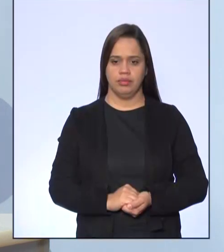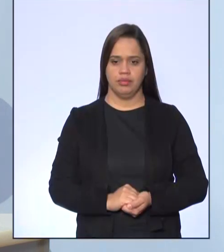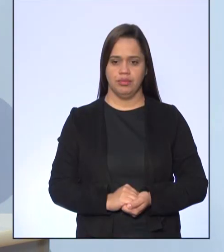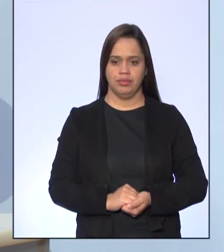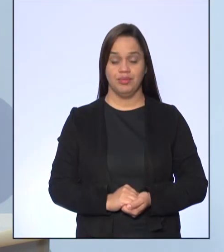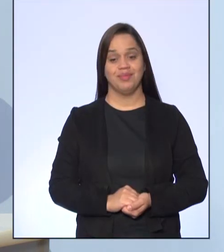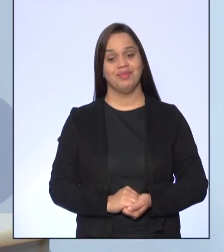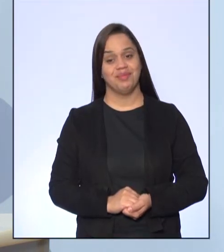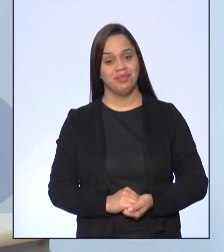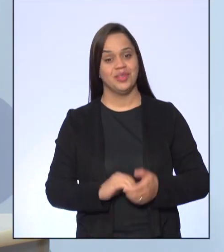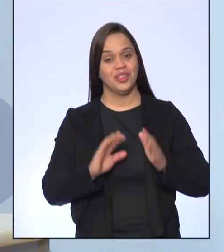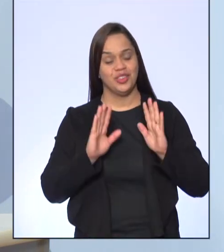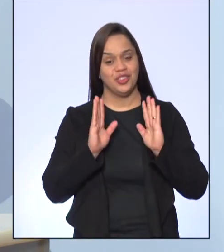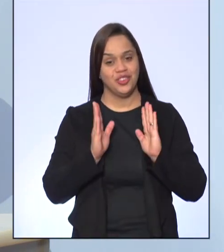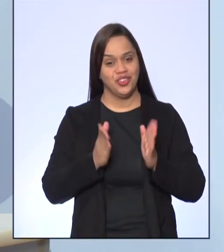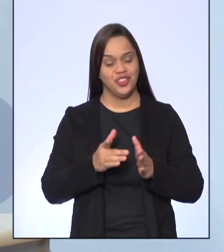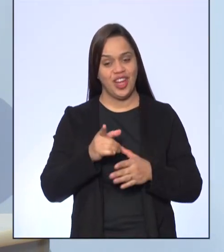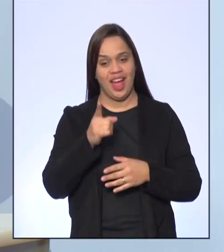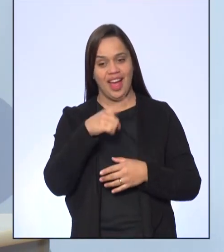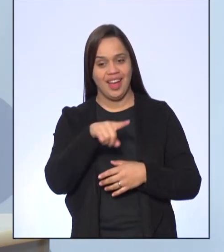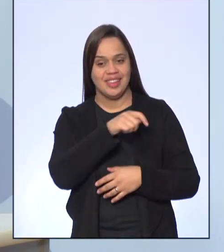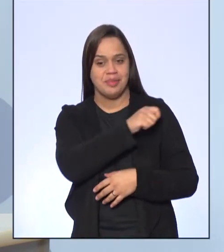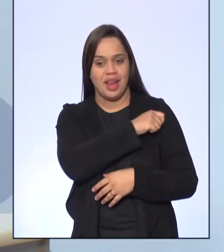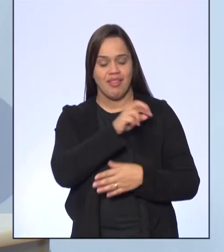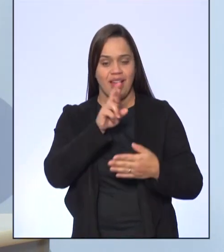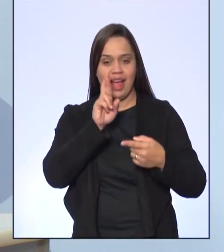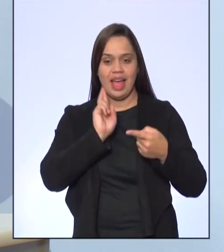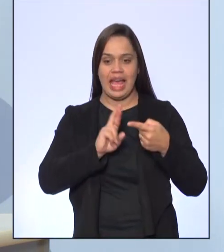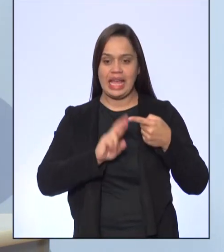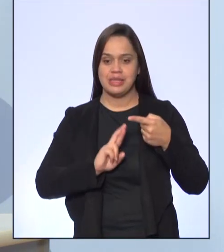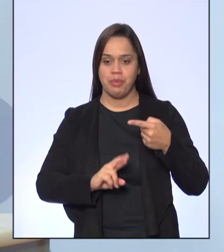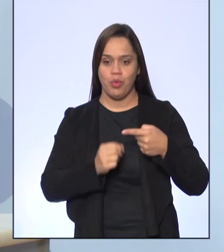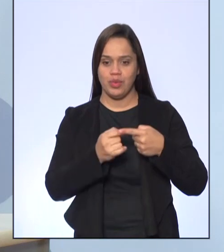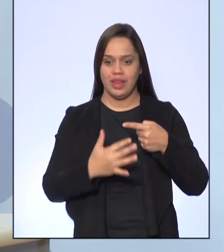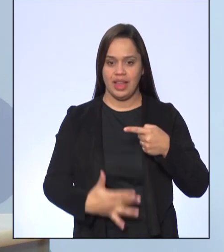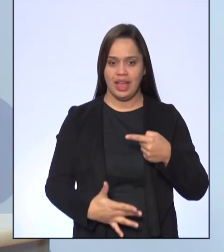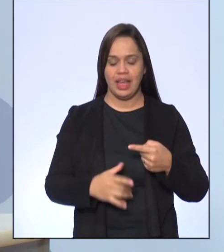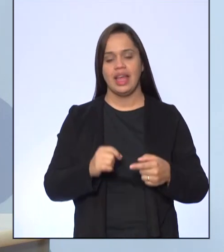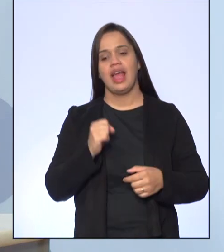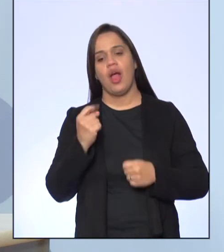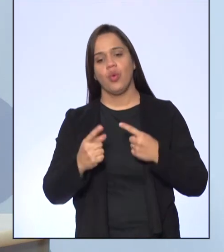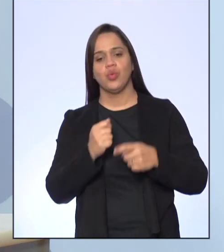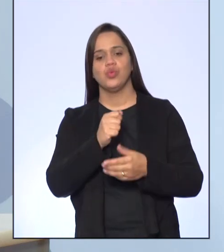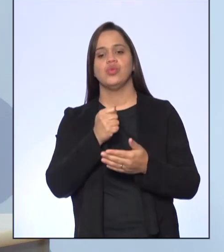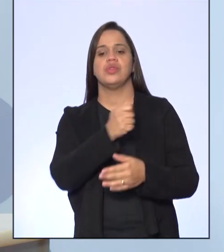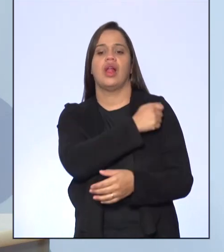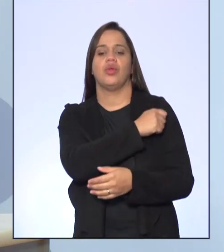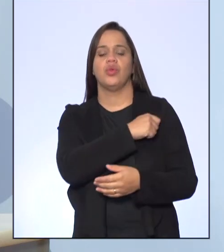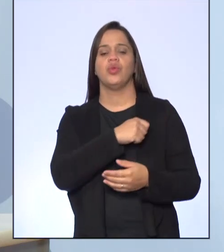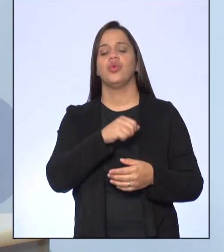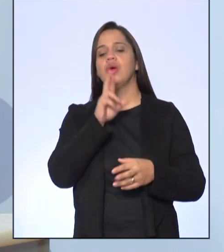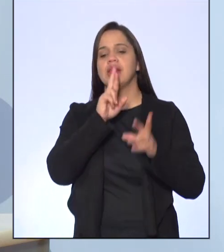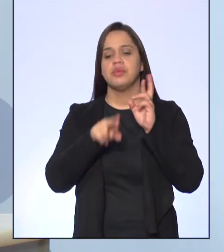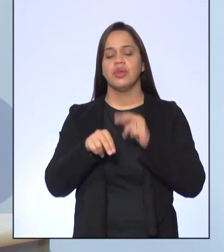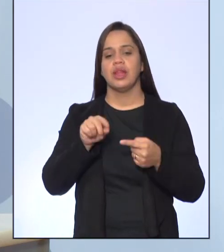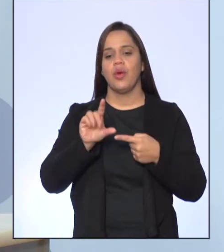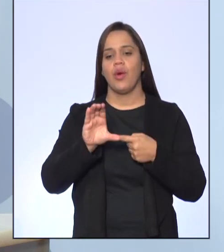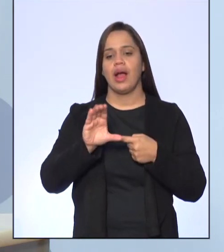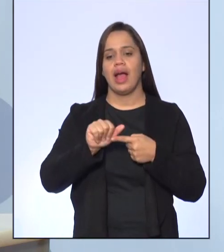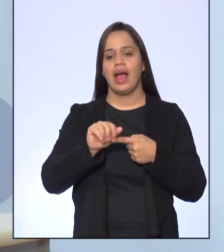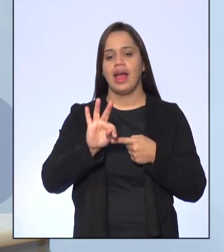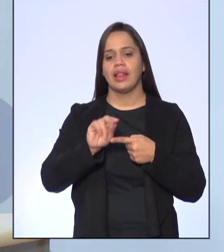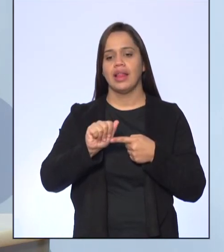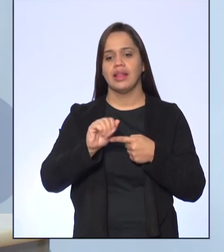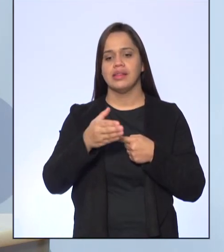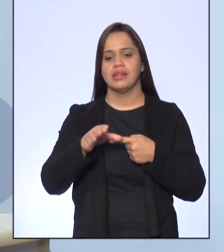É como já era esperado, né? Alguns alunos responderam catação, que é o que a gente faz mesmo no dia a dia, filtragem,